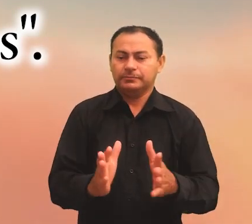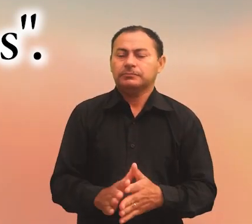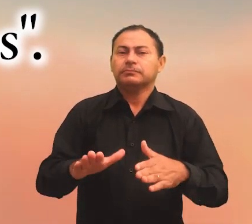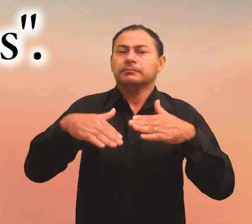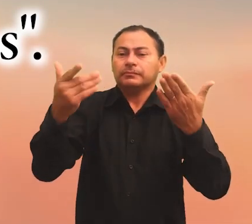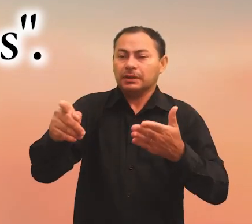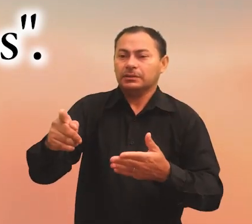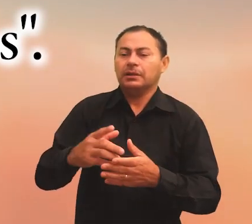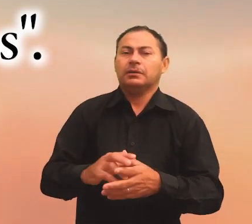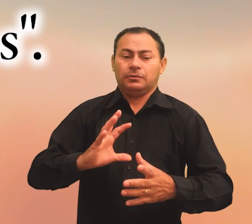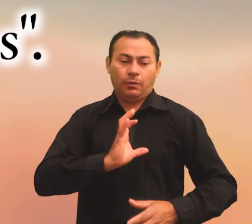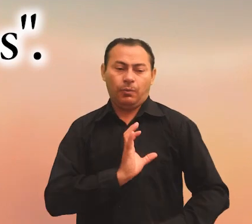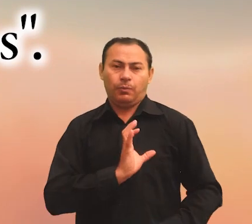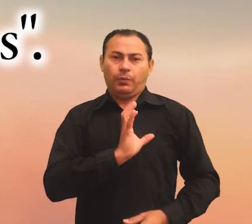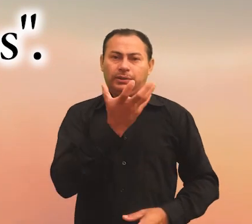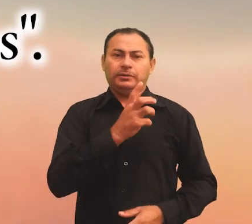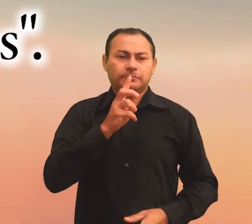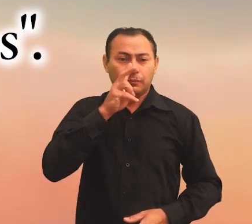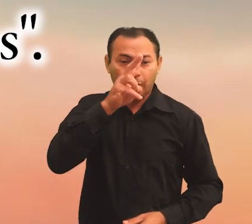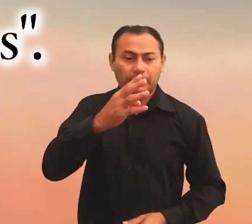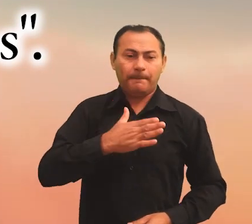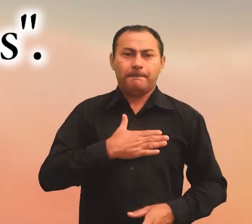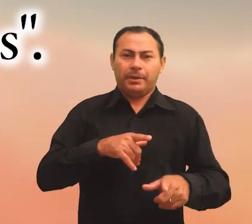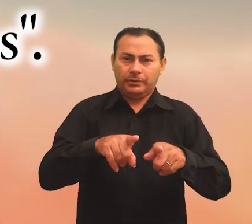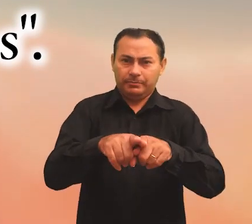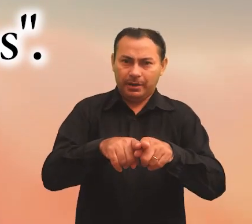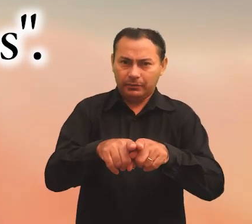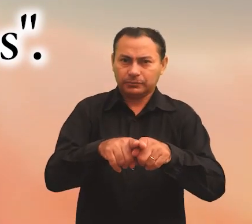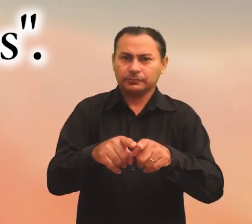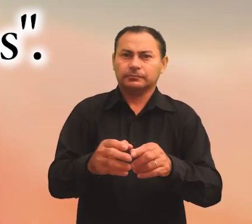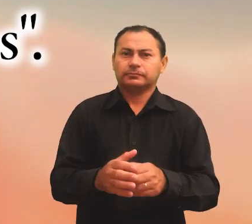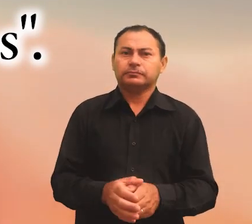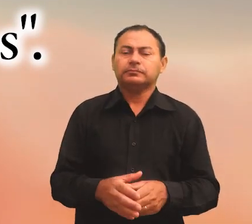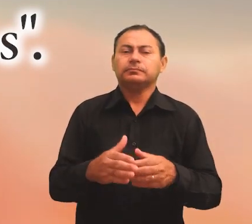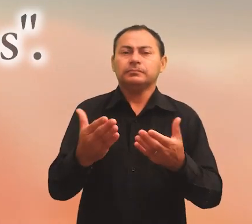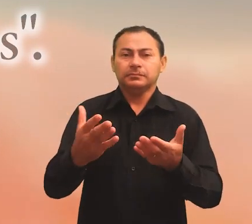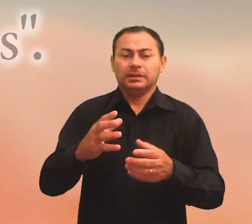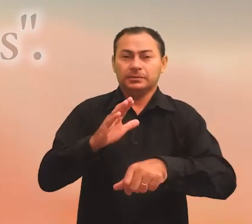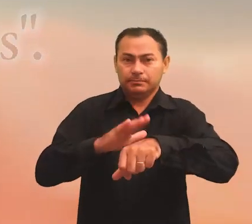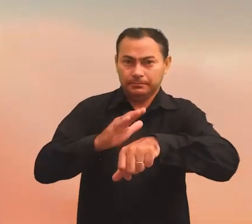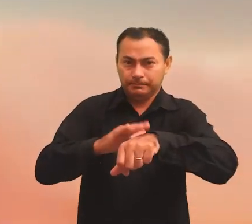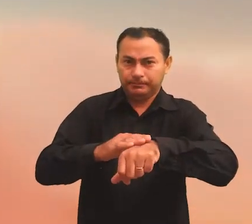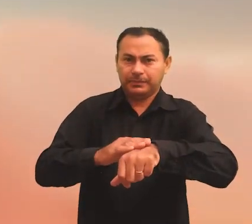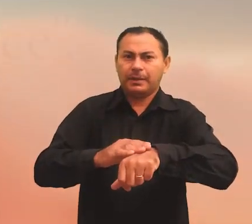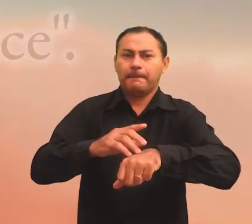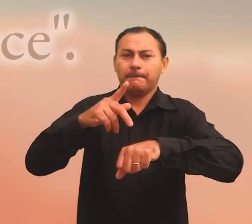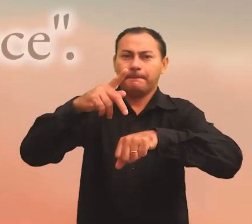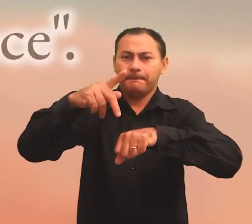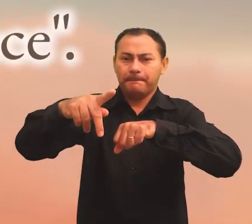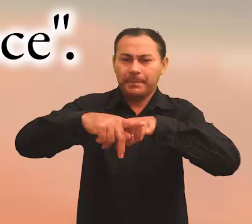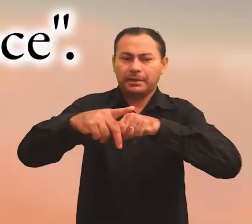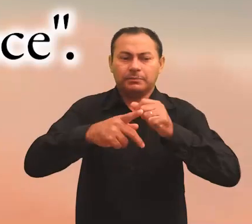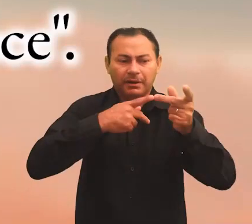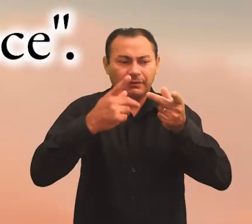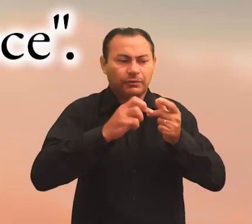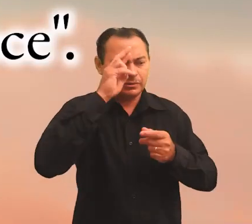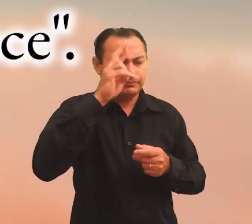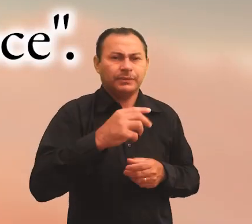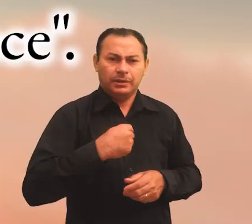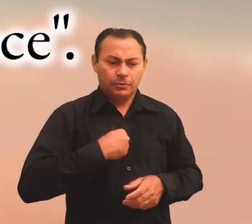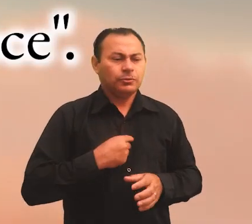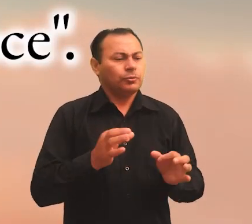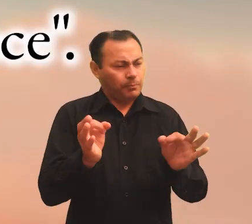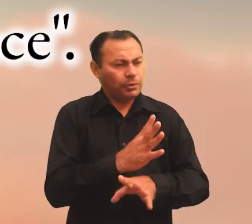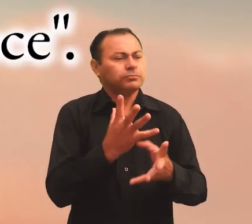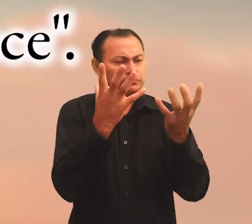desfaleça. E quando você se converter, fortaleça os meus irmãos. Foi nesta ocasião que Pedro disse ao Senhor: